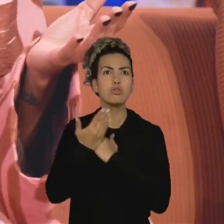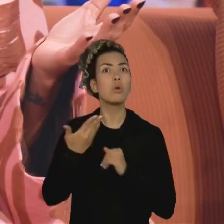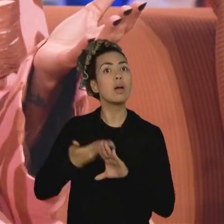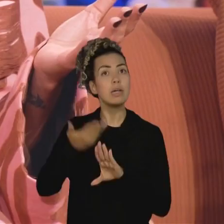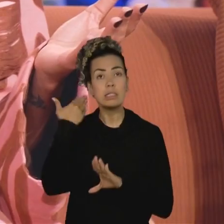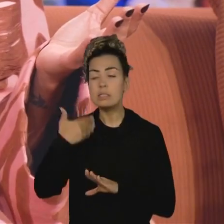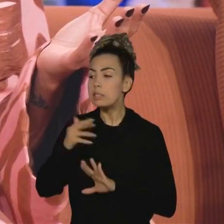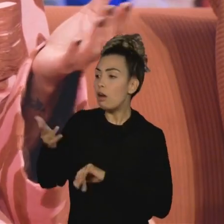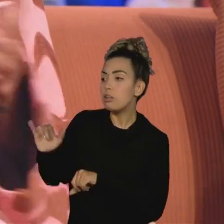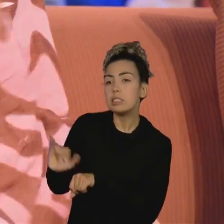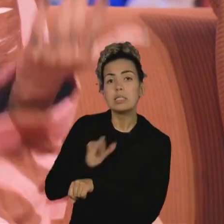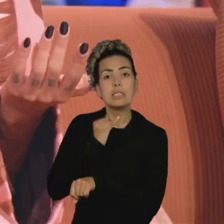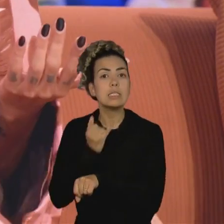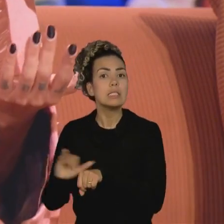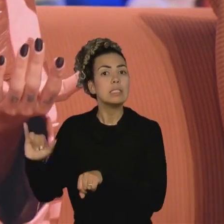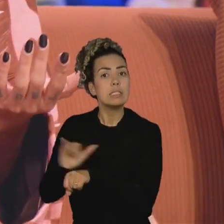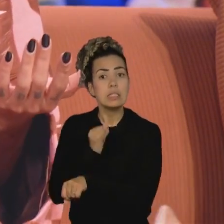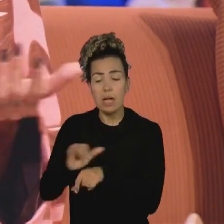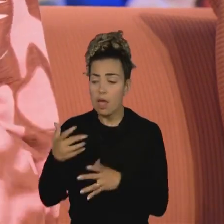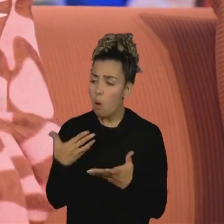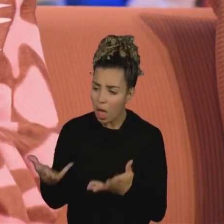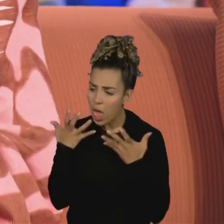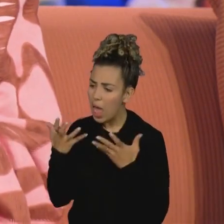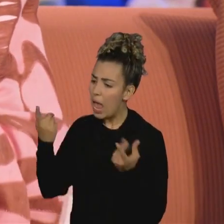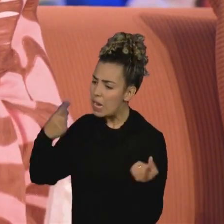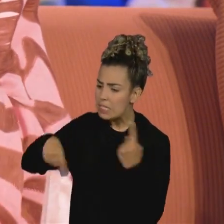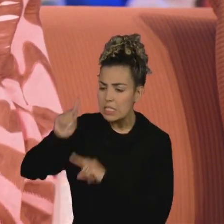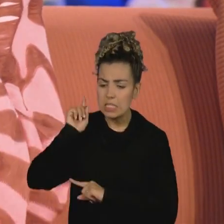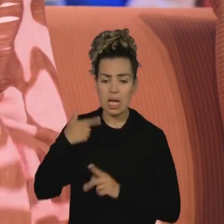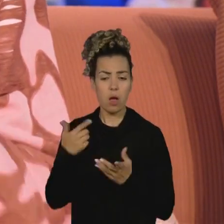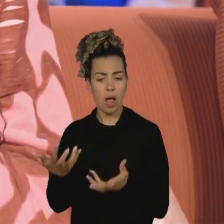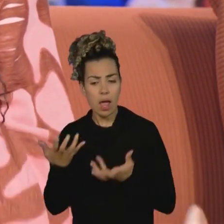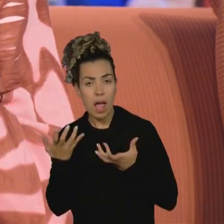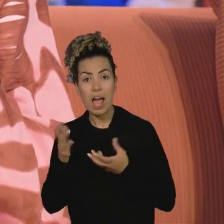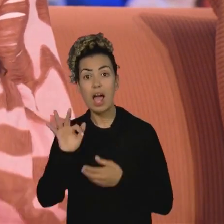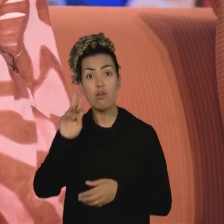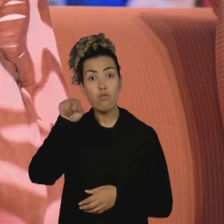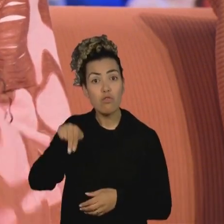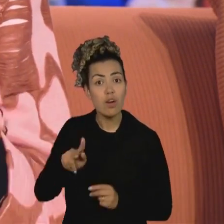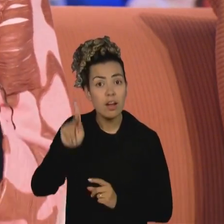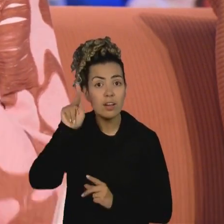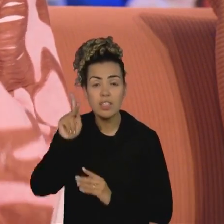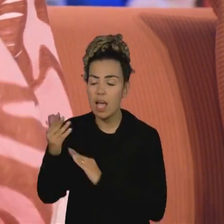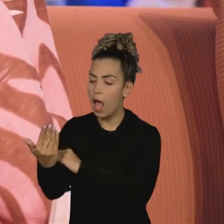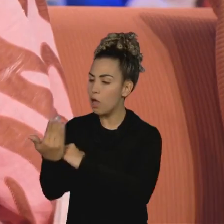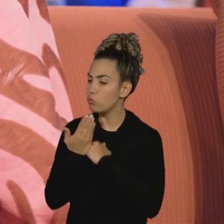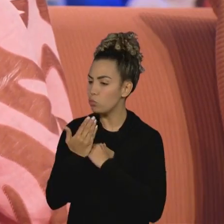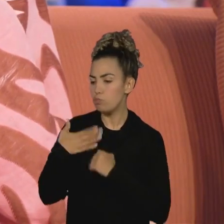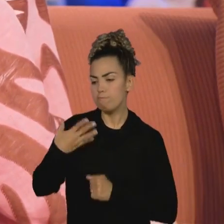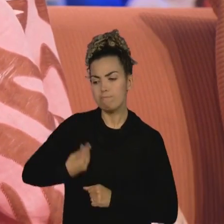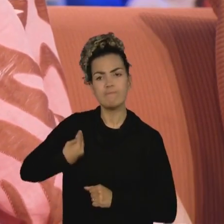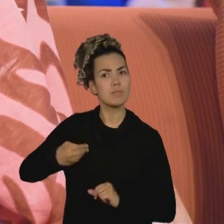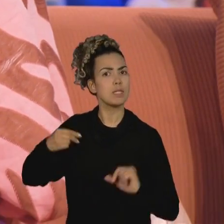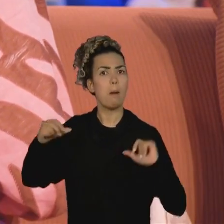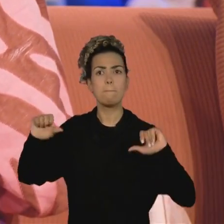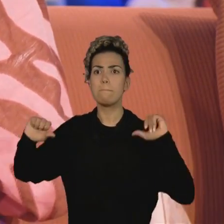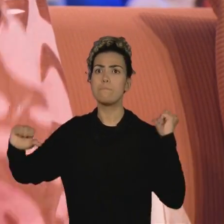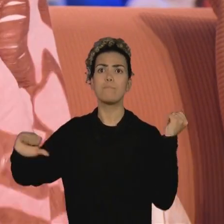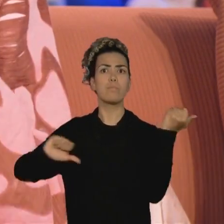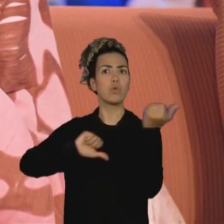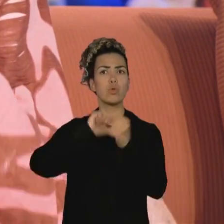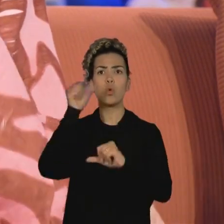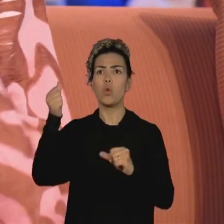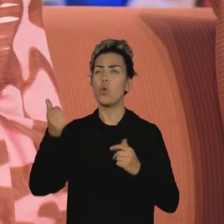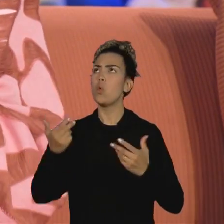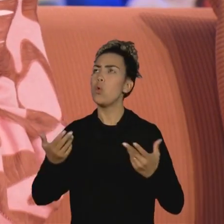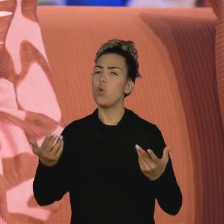formas dar certo. Mas o funk, ele veio na hora certa e ele mudou minha vida. Eu